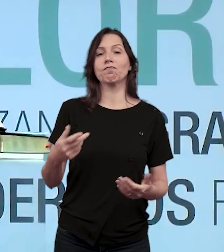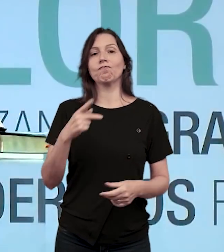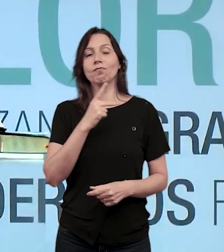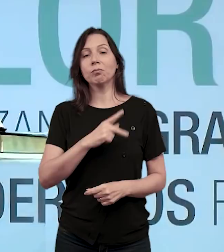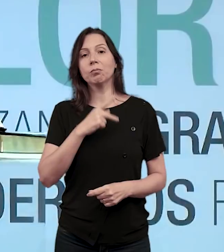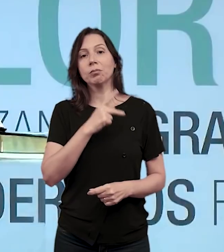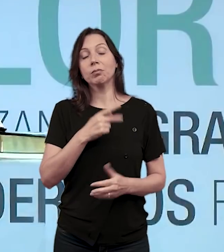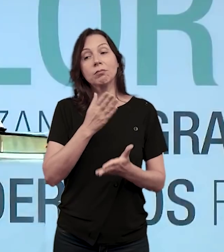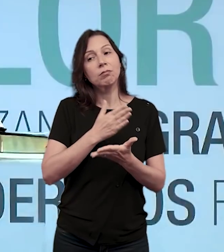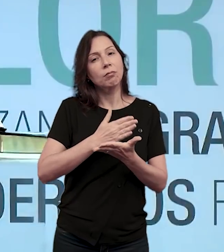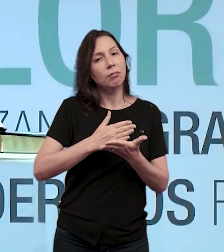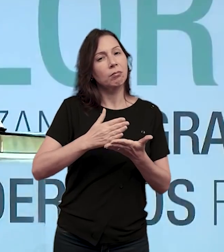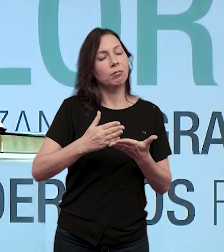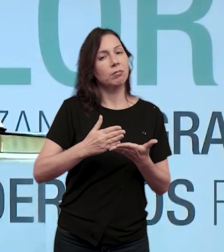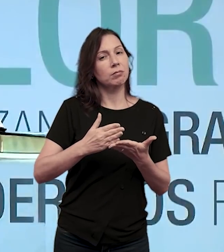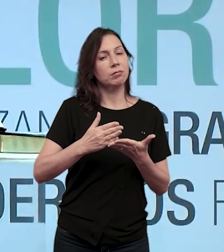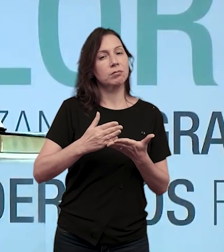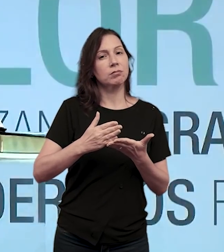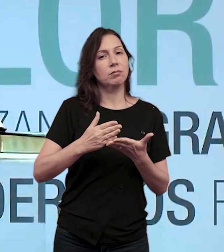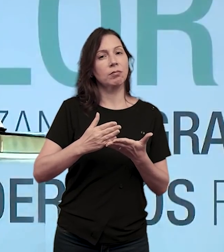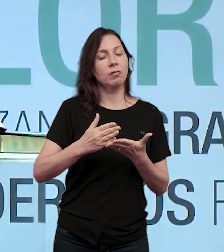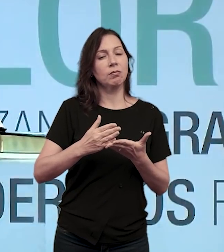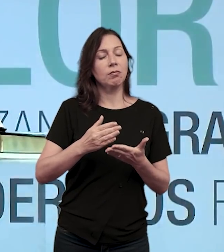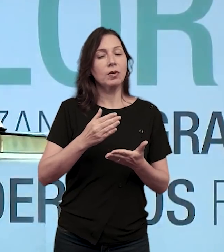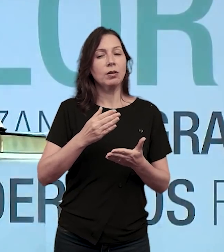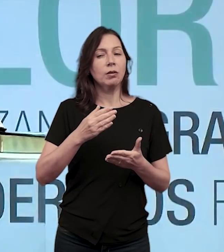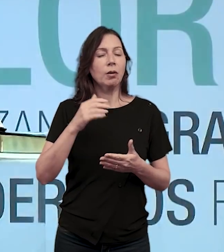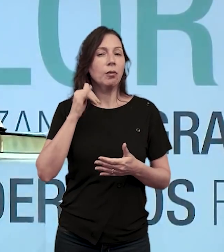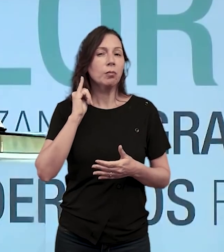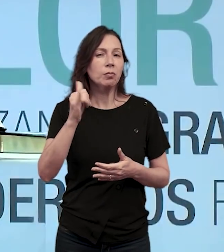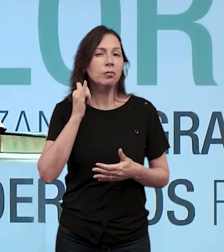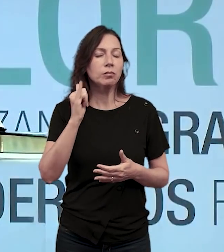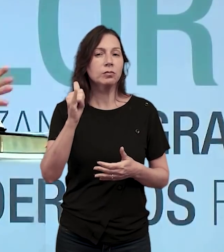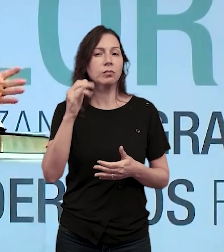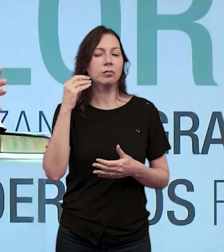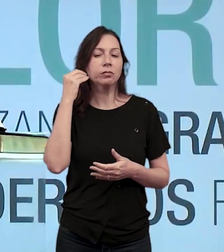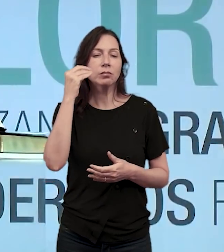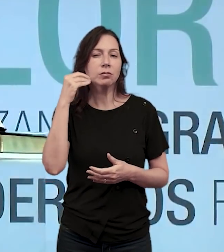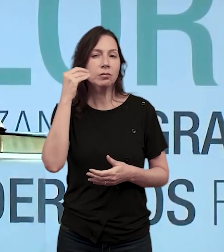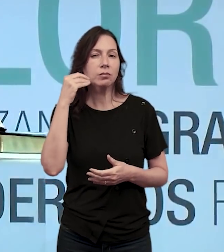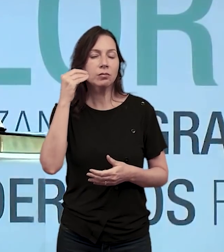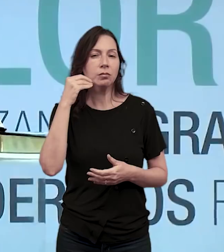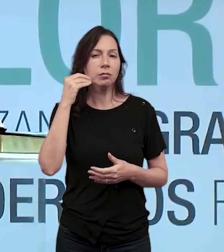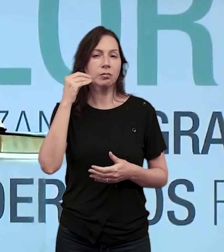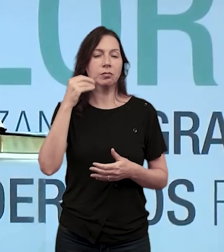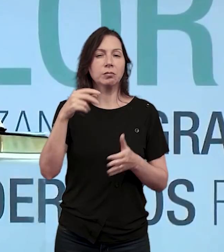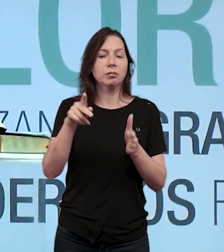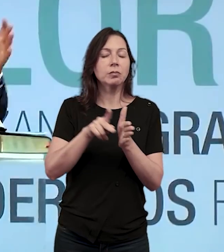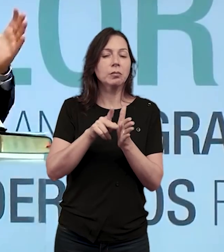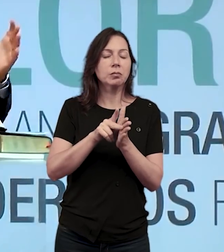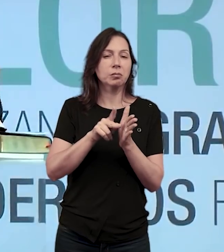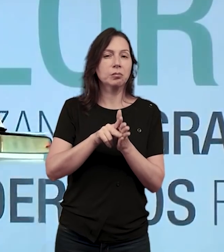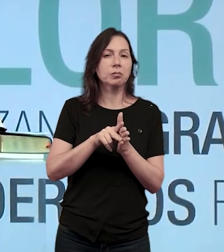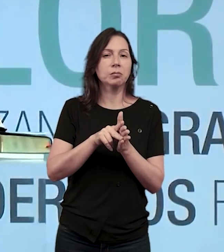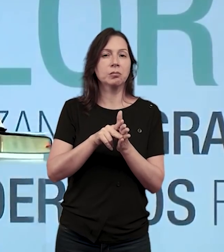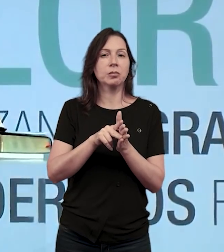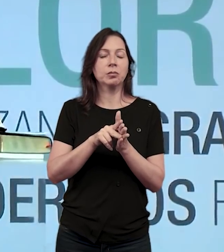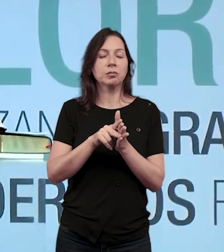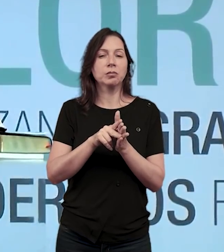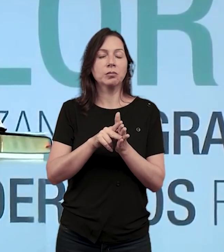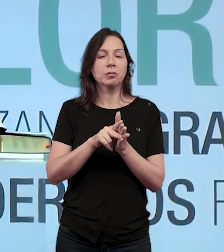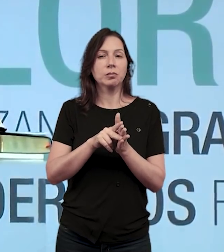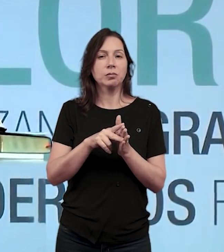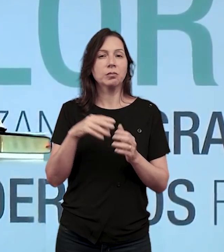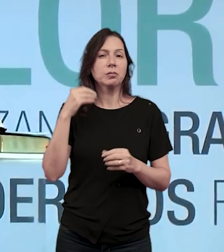a mostrar suas credenciais. Não era o feitio de Paulo falar dele mesmo, contar suas